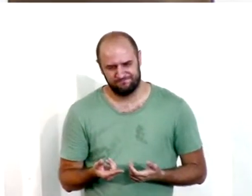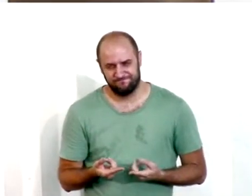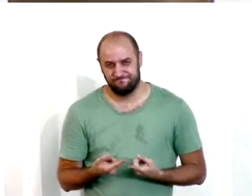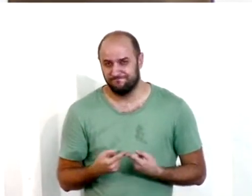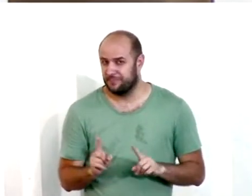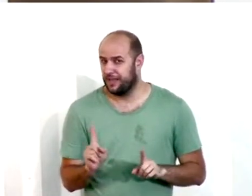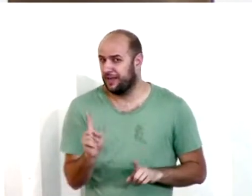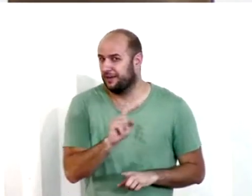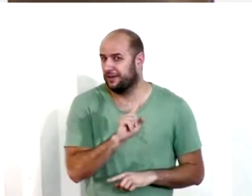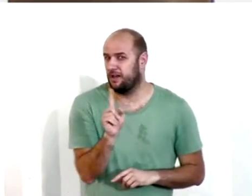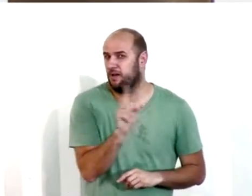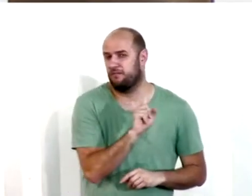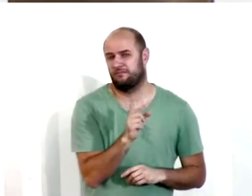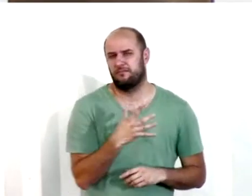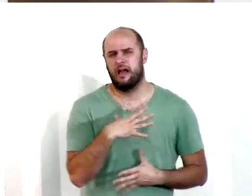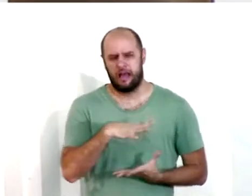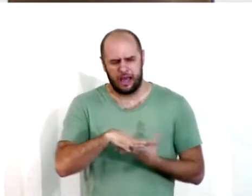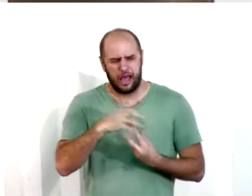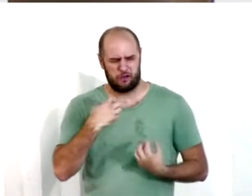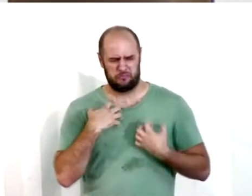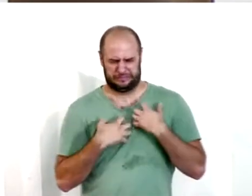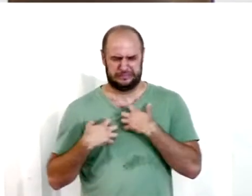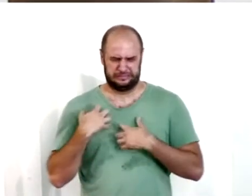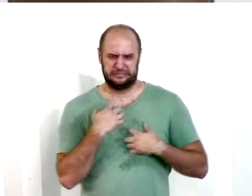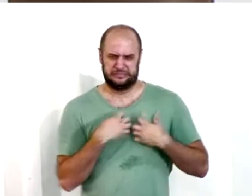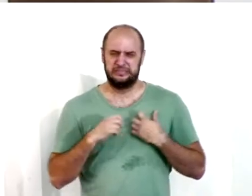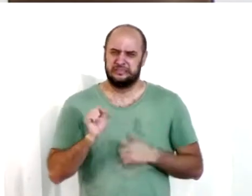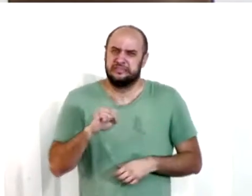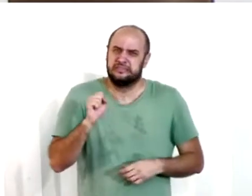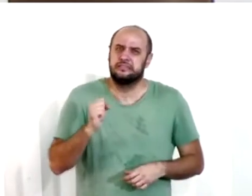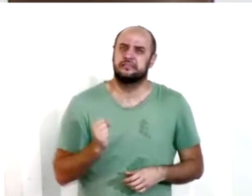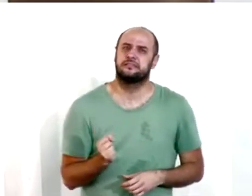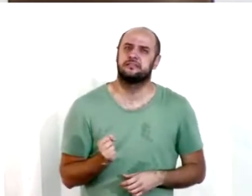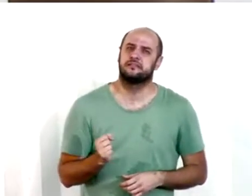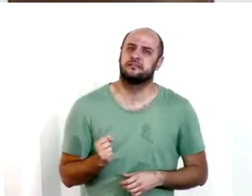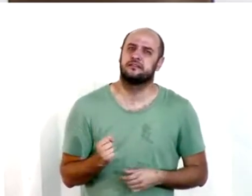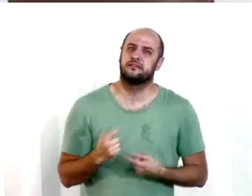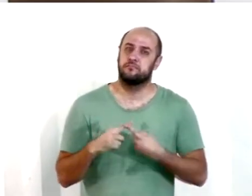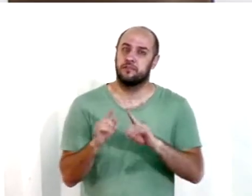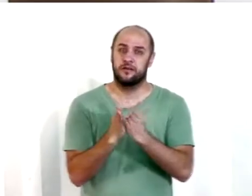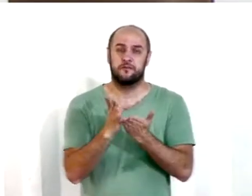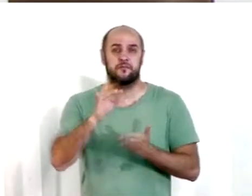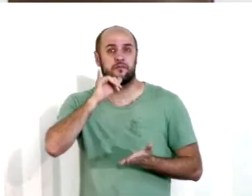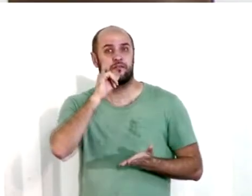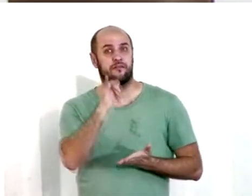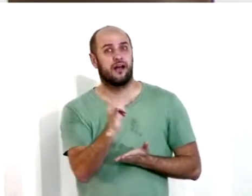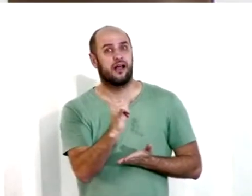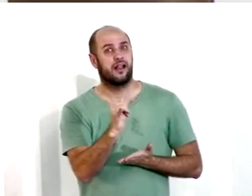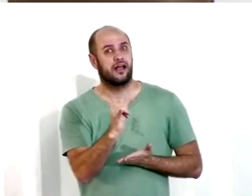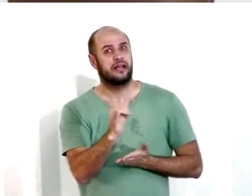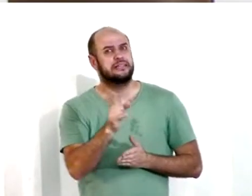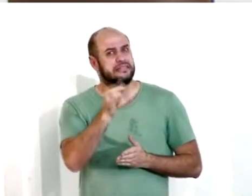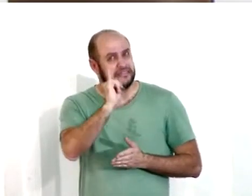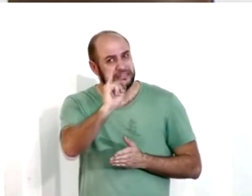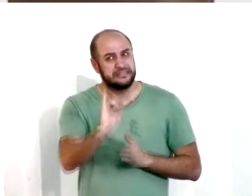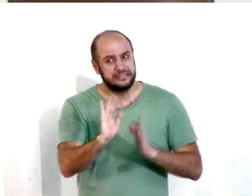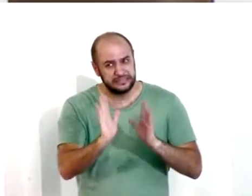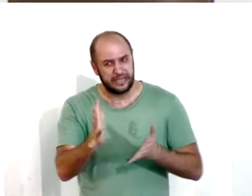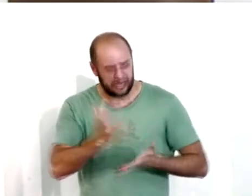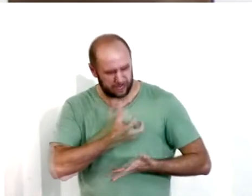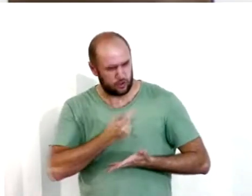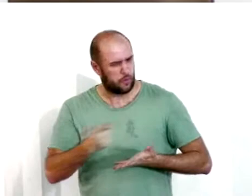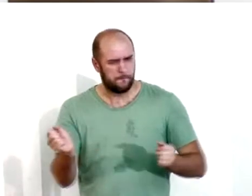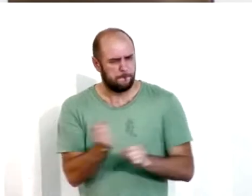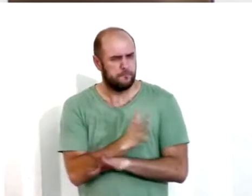Isso é desespero para a alma. Não, isso que a Escritura nos mostra. O que a Escritura nos mostra é que uma vez salvo, sempre